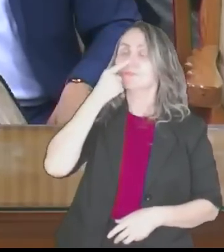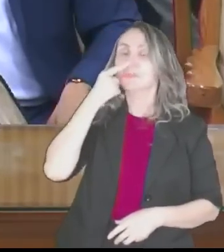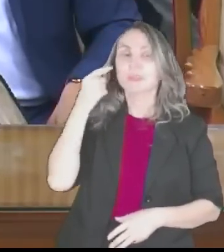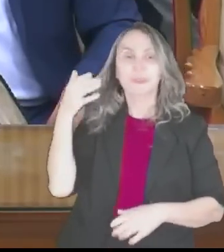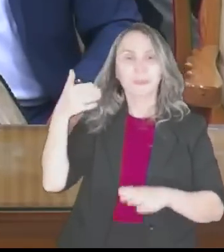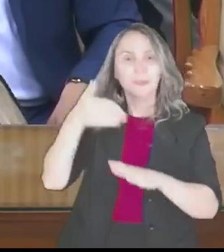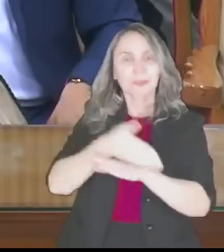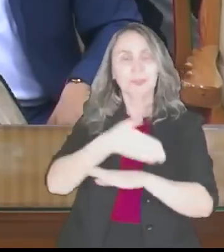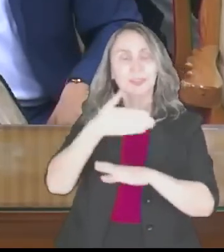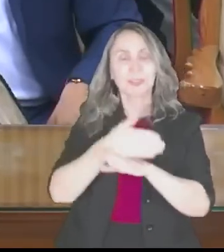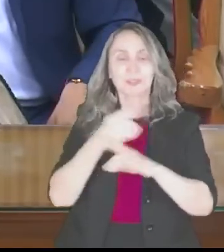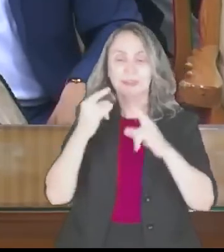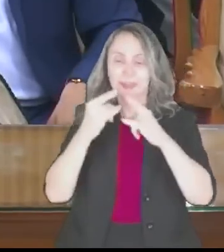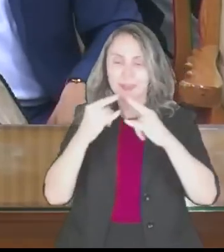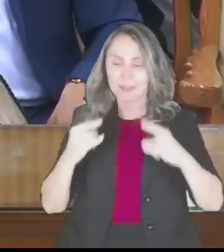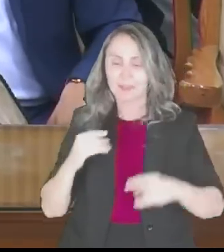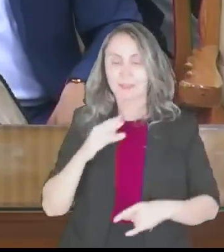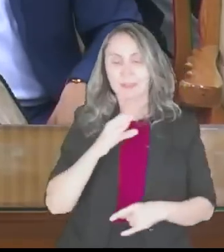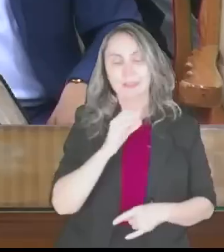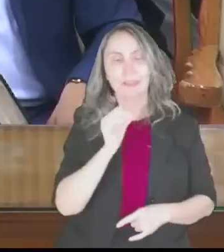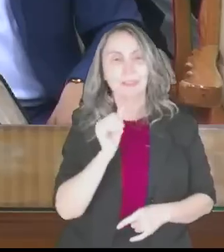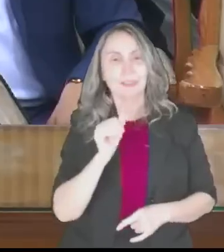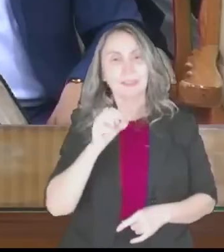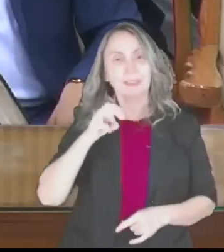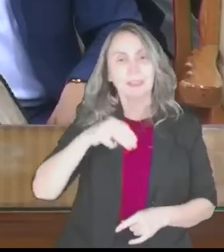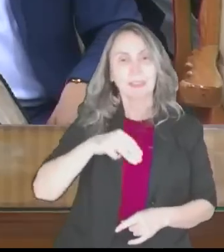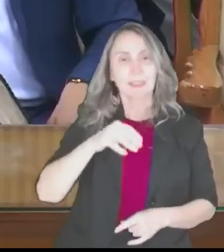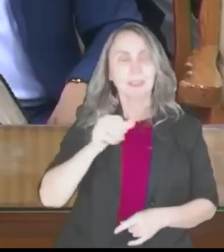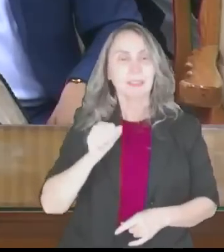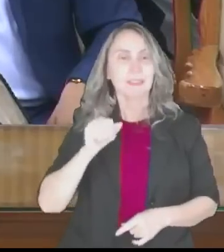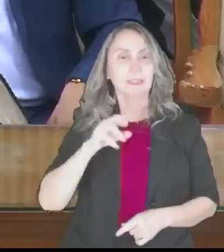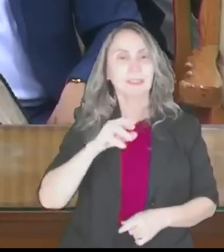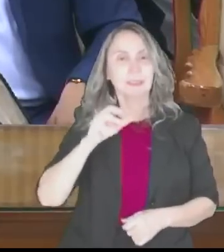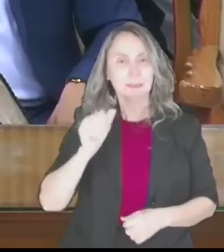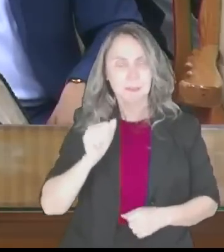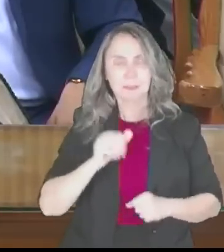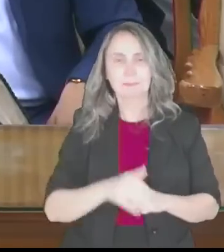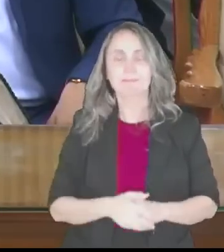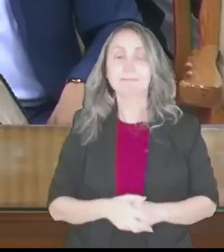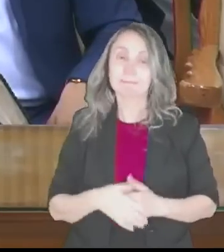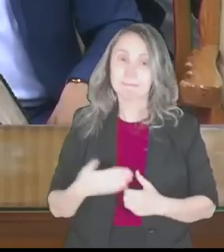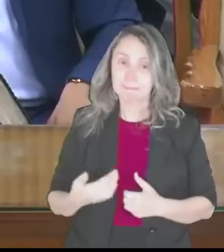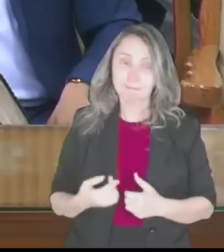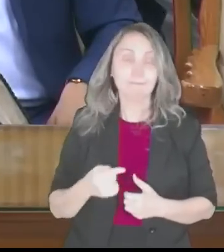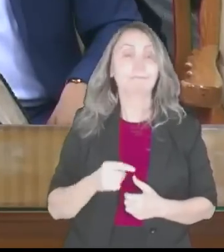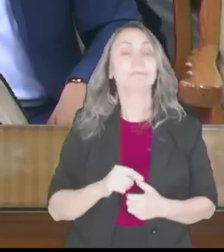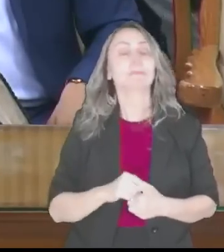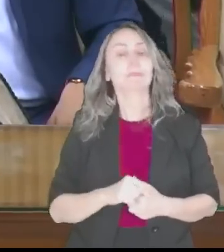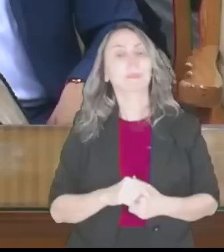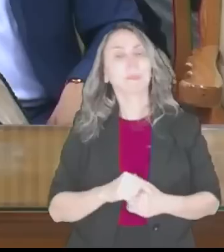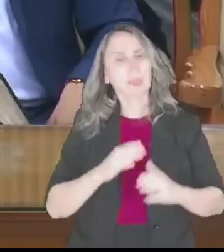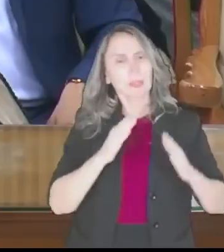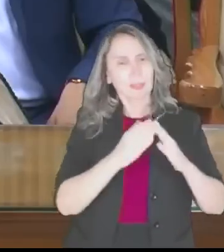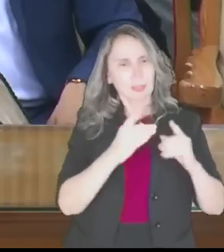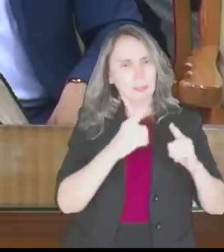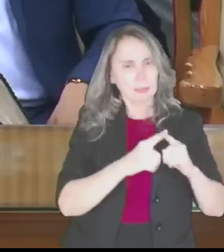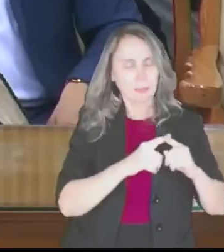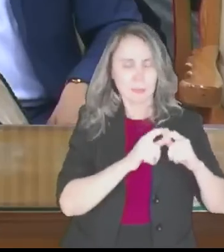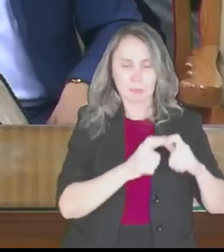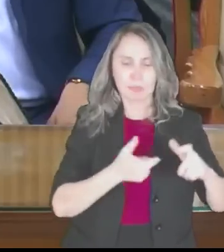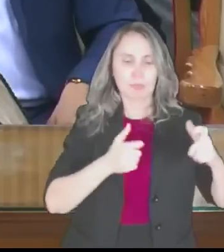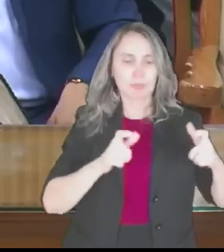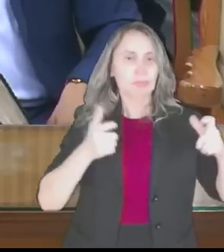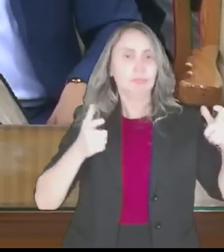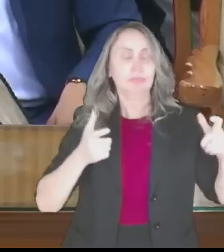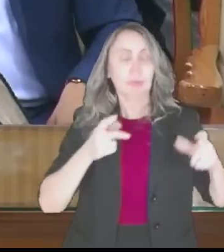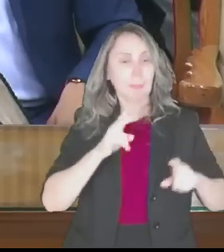E o trabalho se restaurou. E o trabalho cresceu e prosperou e ficou muitas vezes maior do que o que era antes.